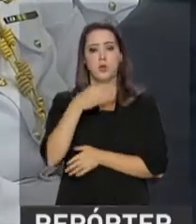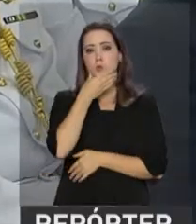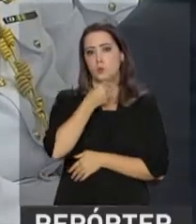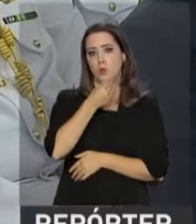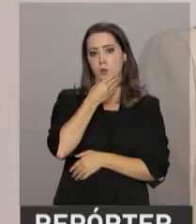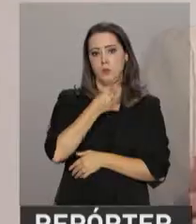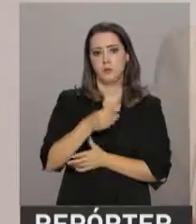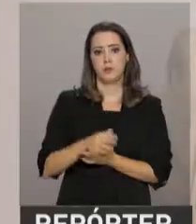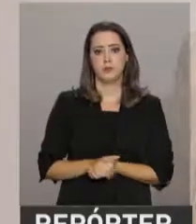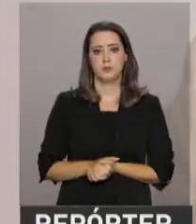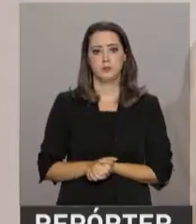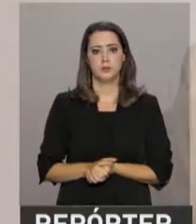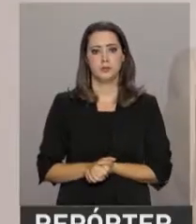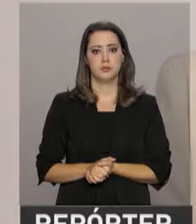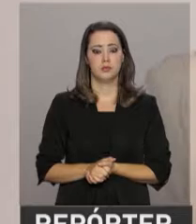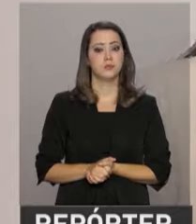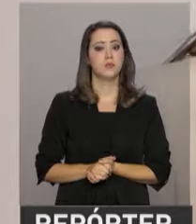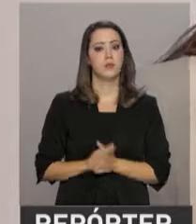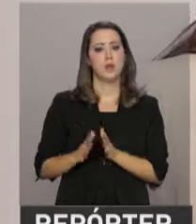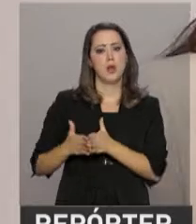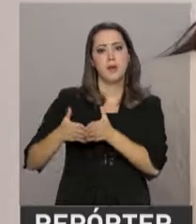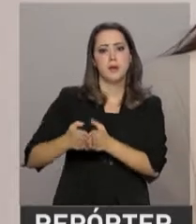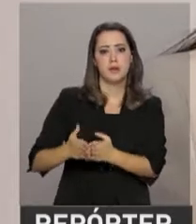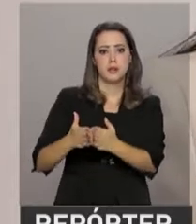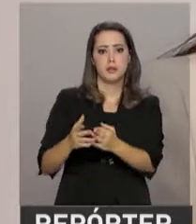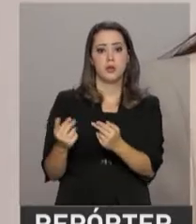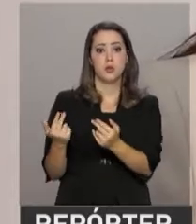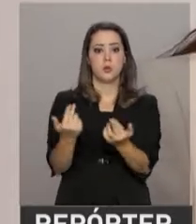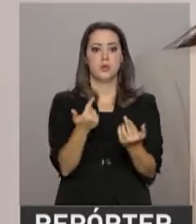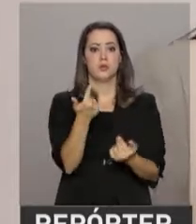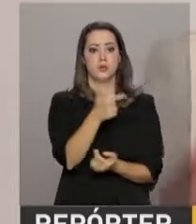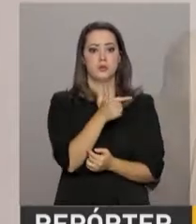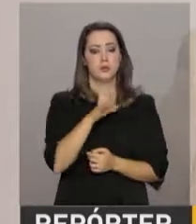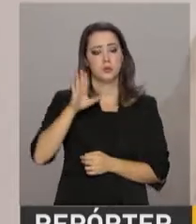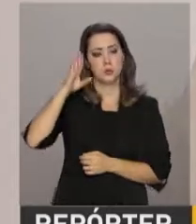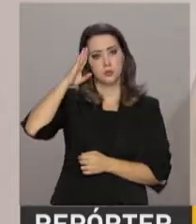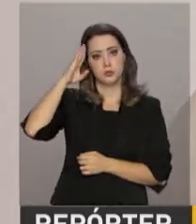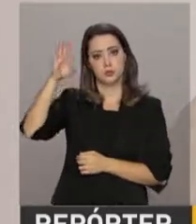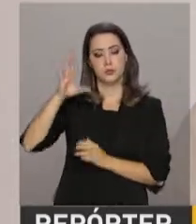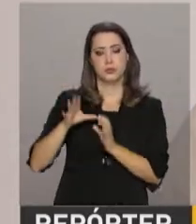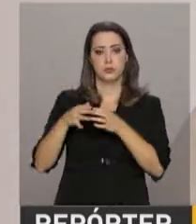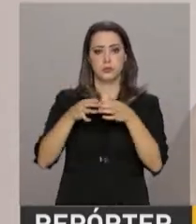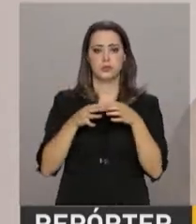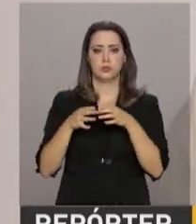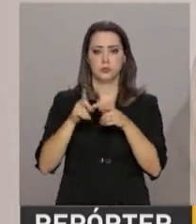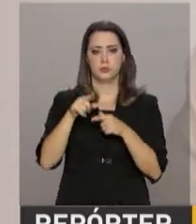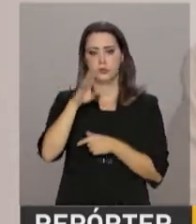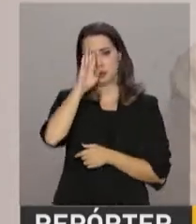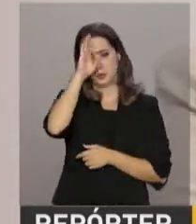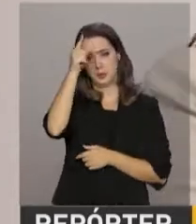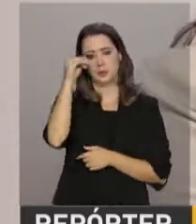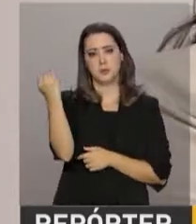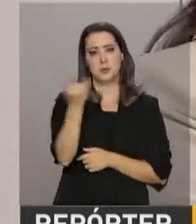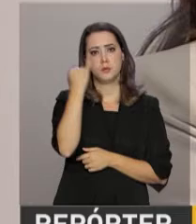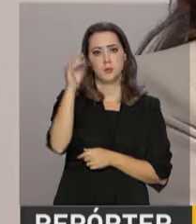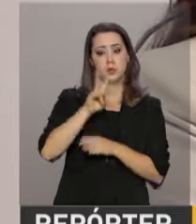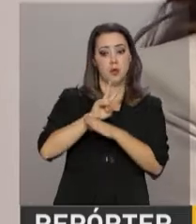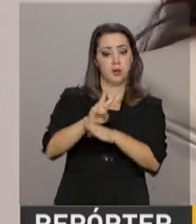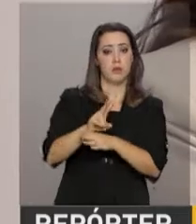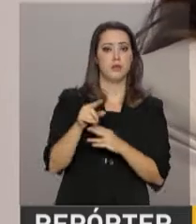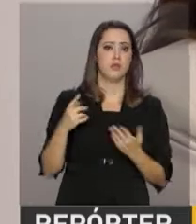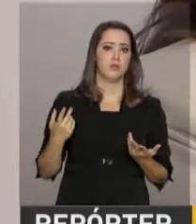homens a marinha do brasil assim como todas as forças armadas ela tinha um princípio muito importante que é o princípio da defesa